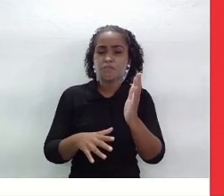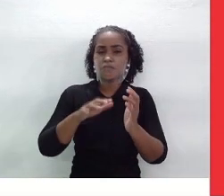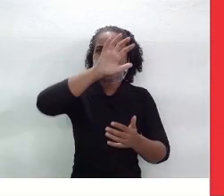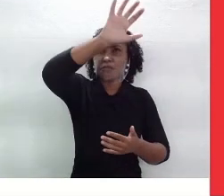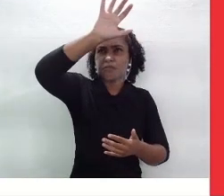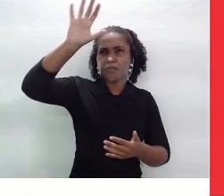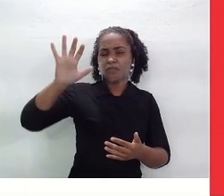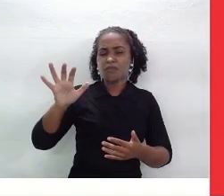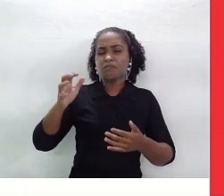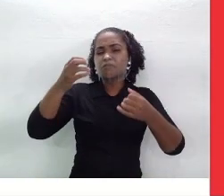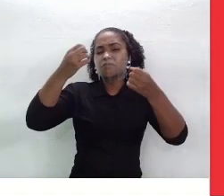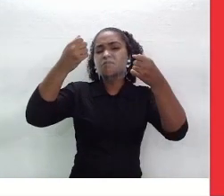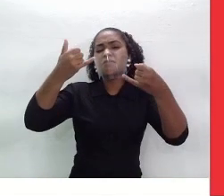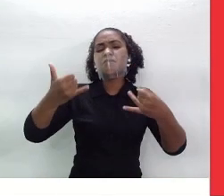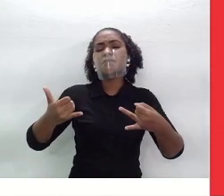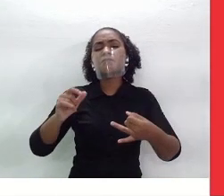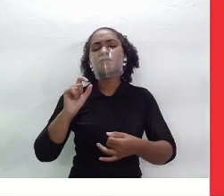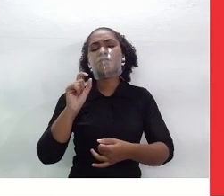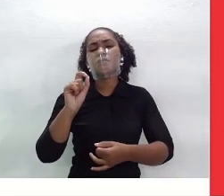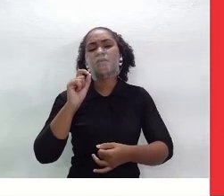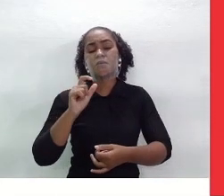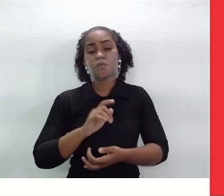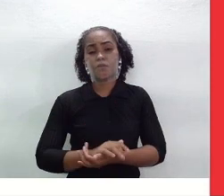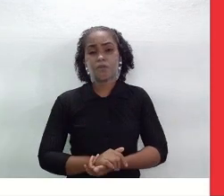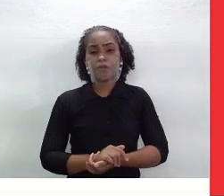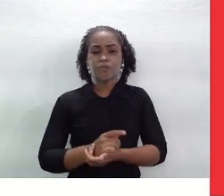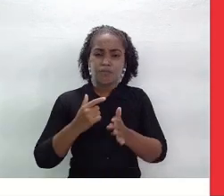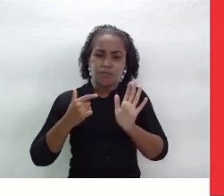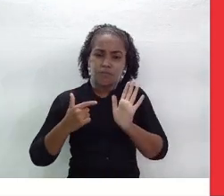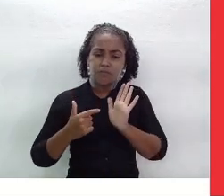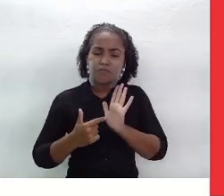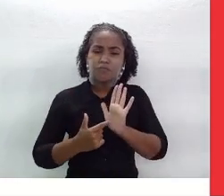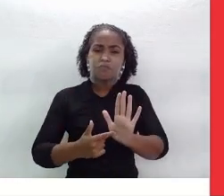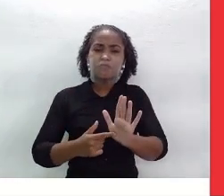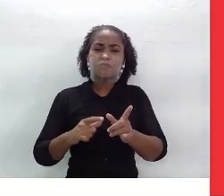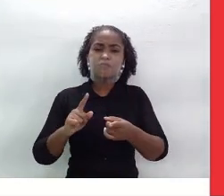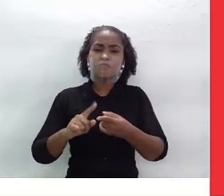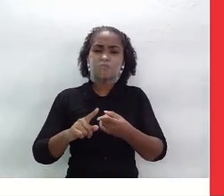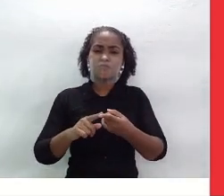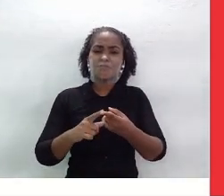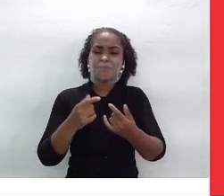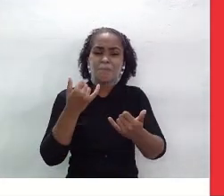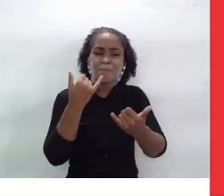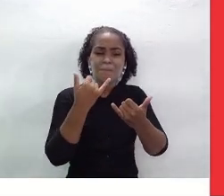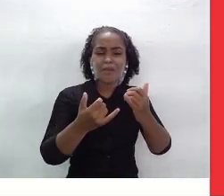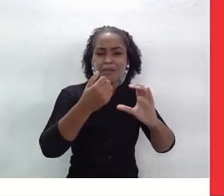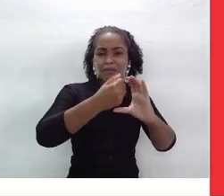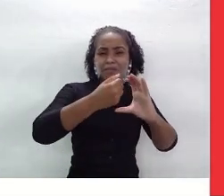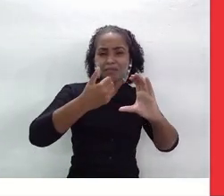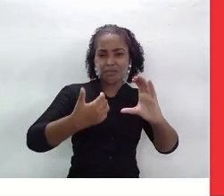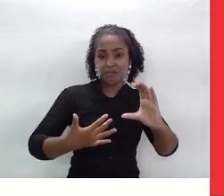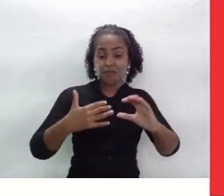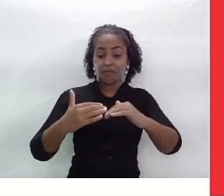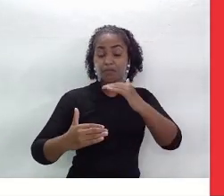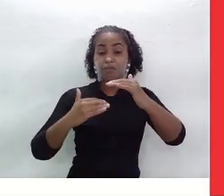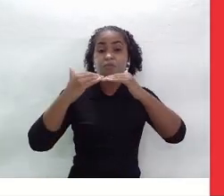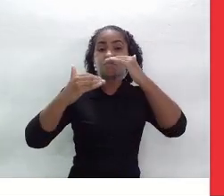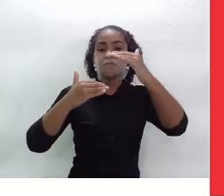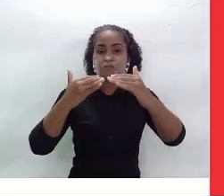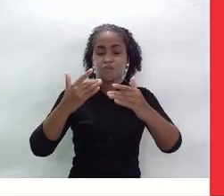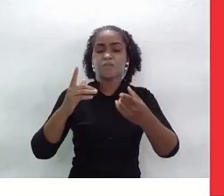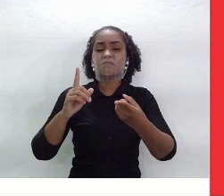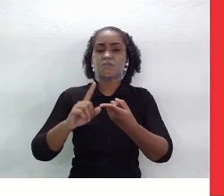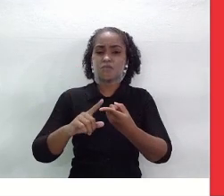Quando eu falo de diferentes continentes, eles mostraram ali similaridades na evolução, até o